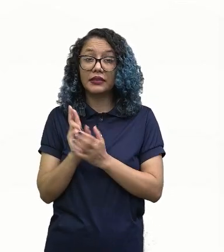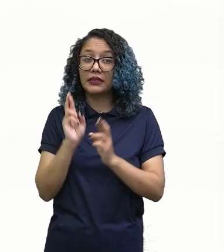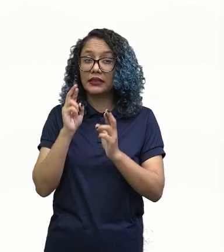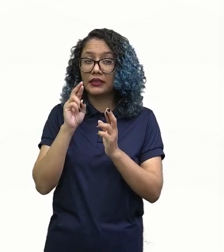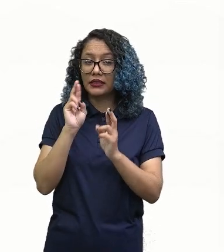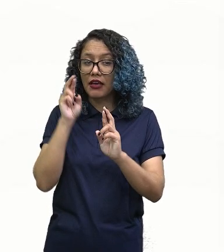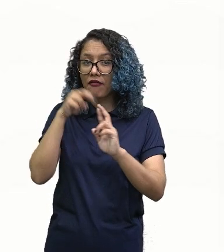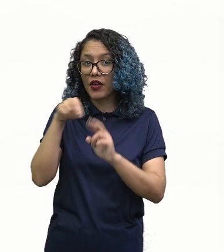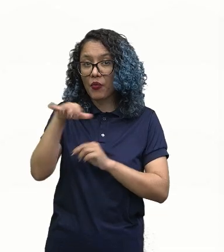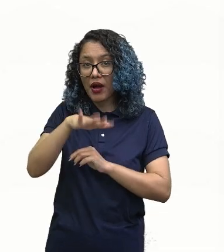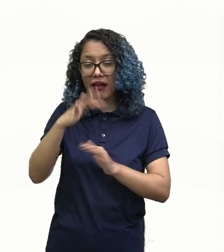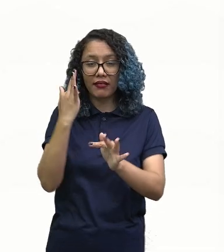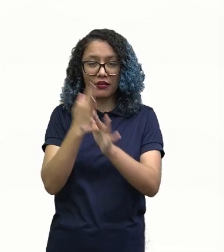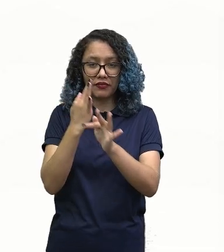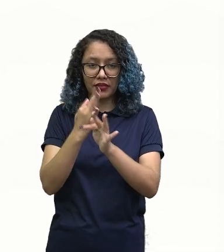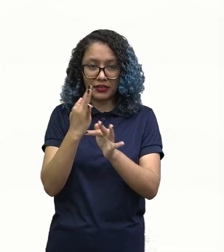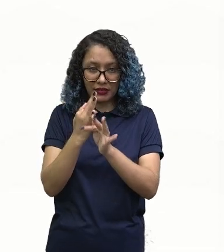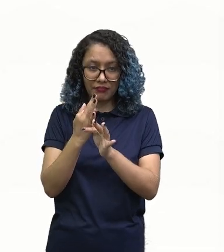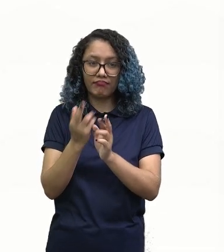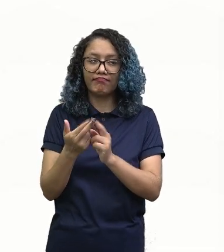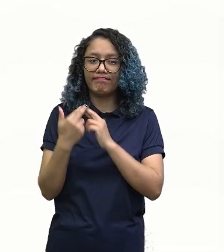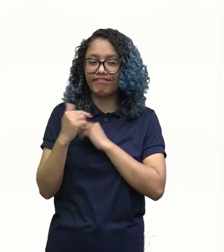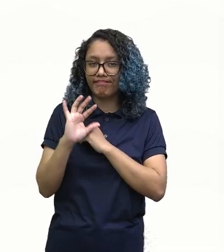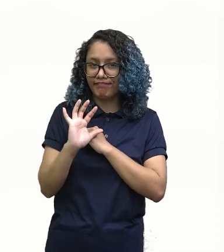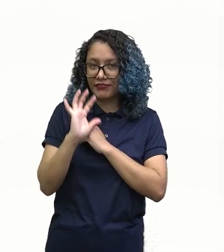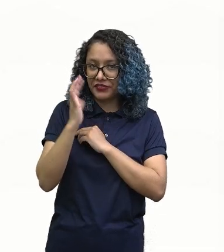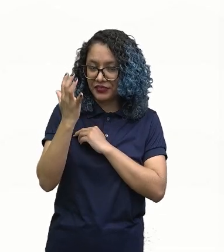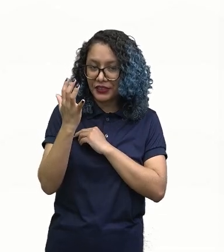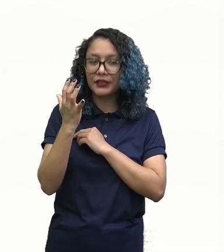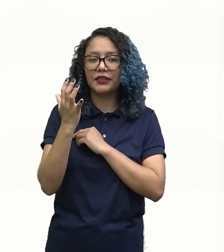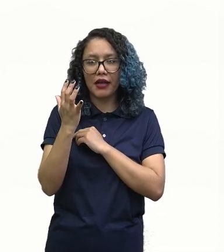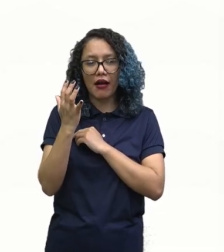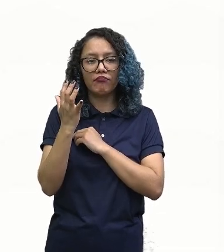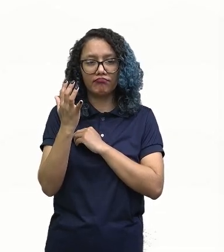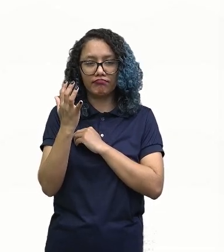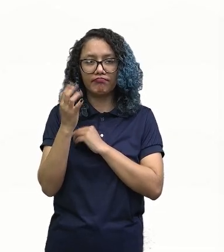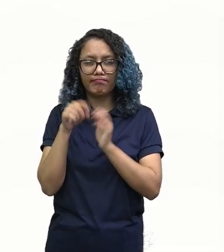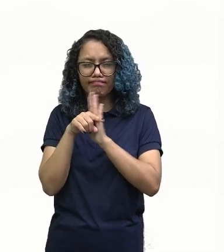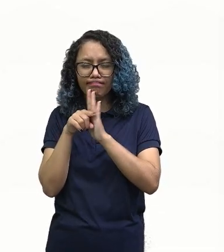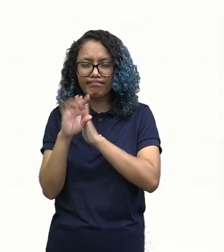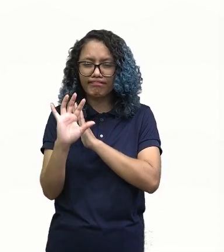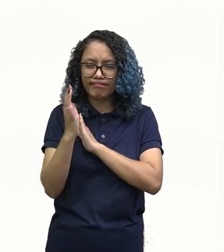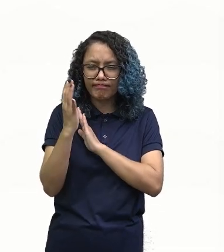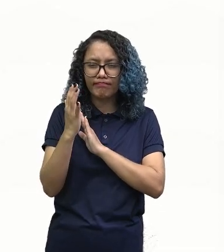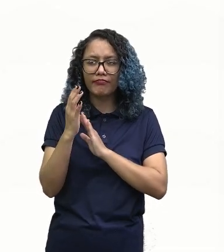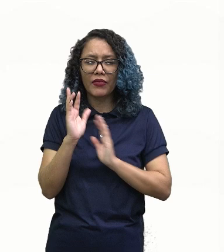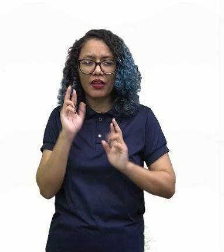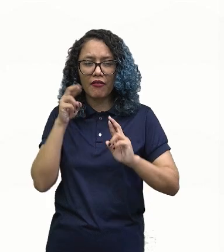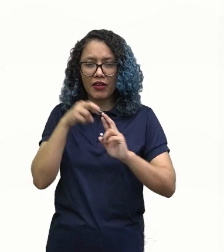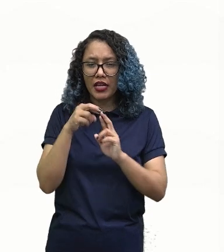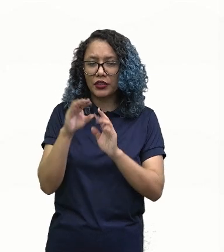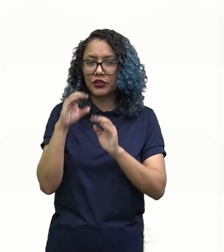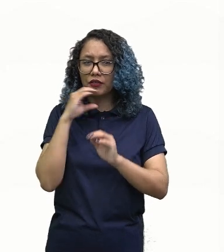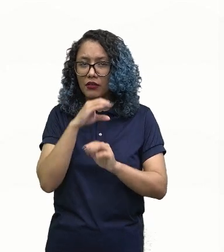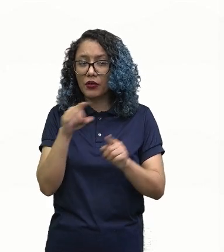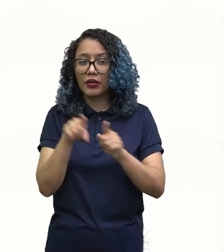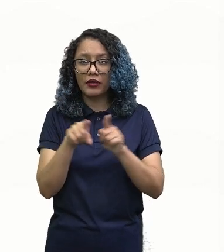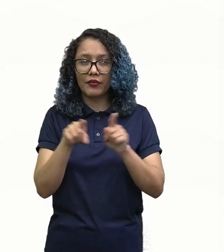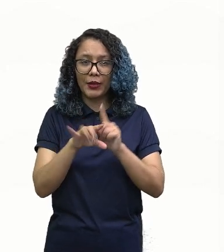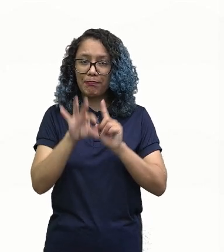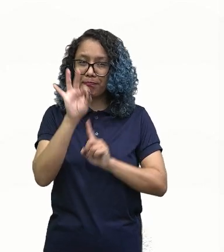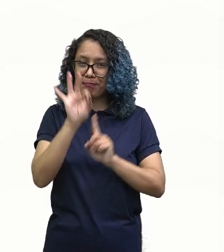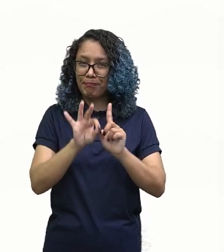da física responsável por investigar os fenômenos que envolvem o calor e a